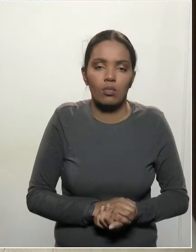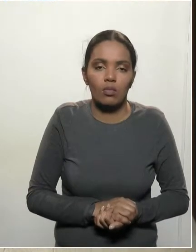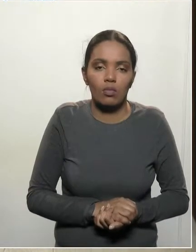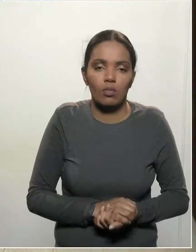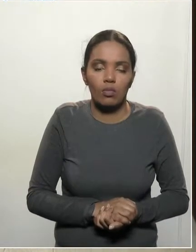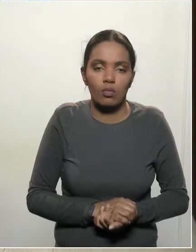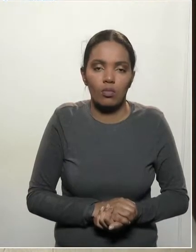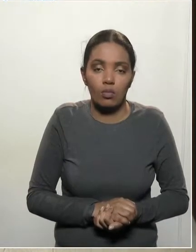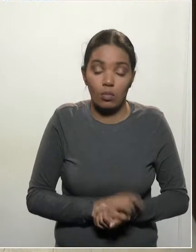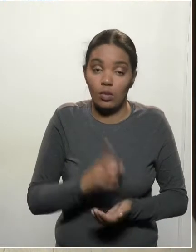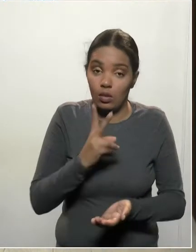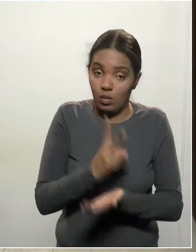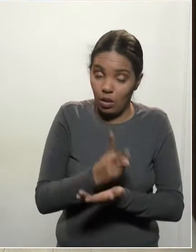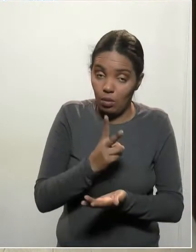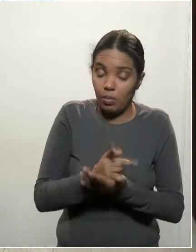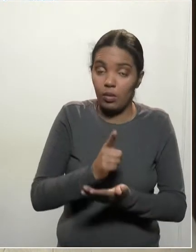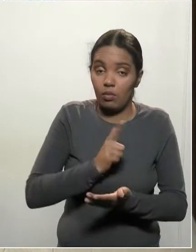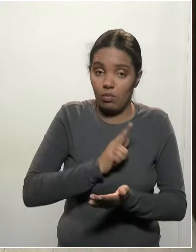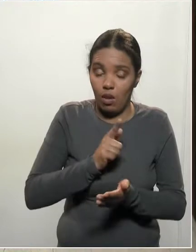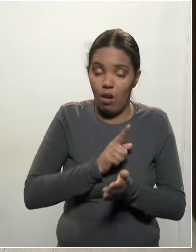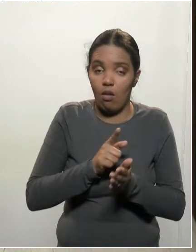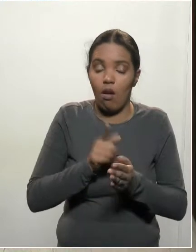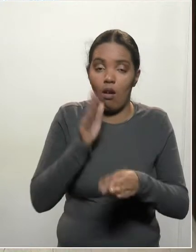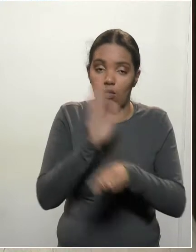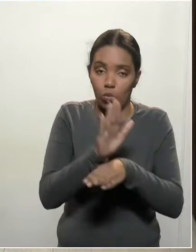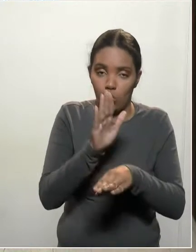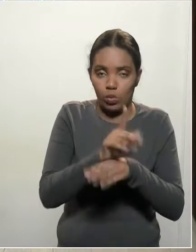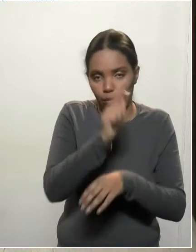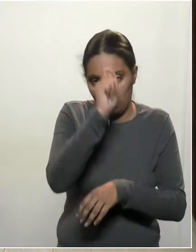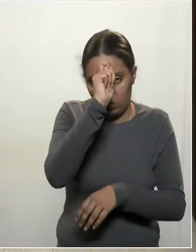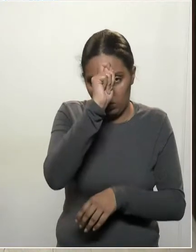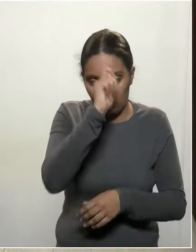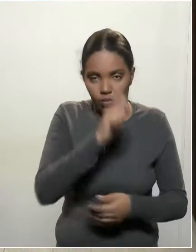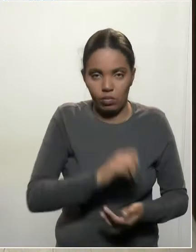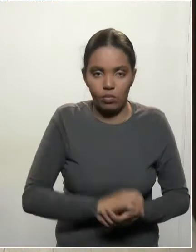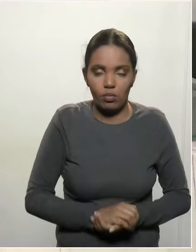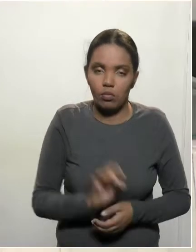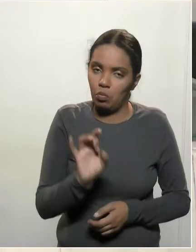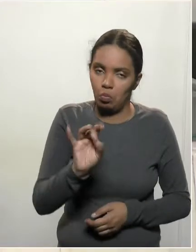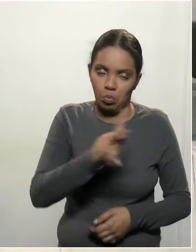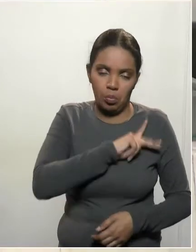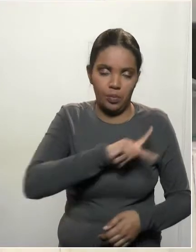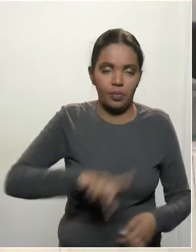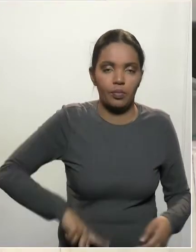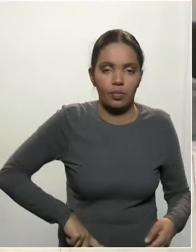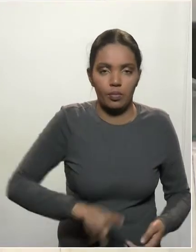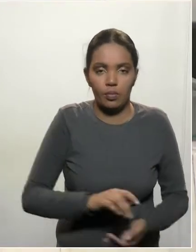Sempre assessorado pelo nosso dirigente soldado Adriano. Era isso, presidente.